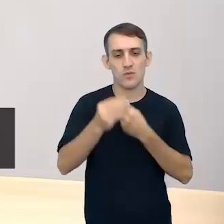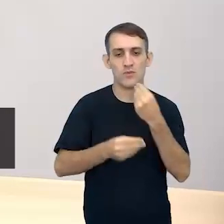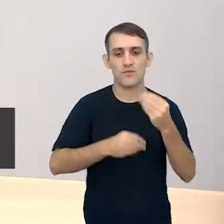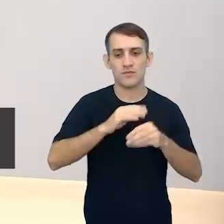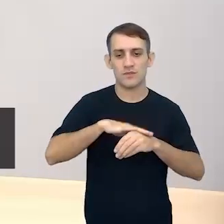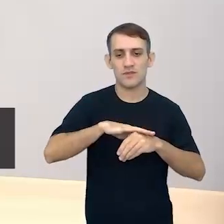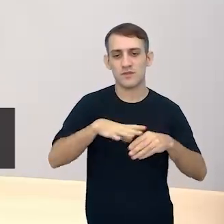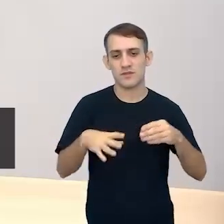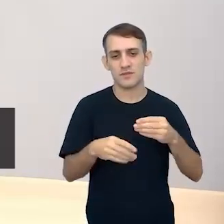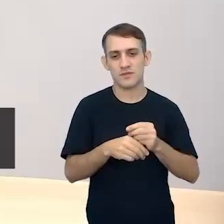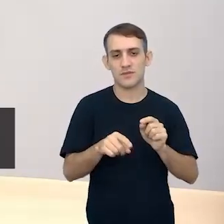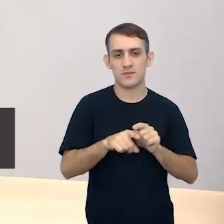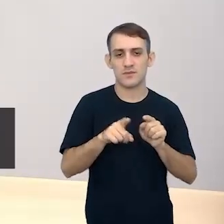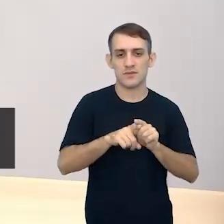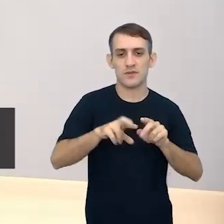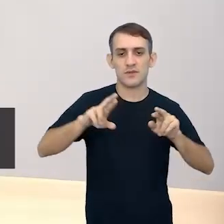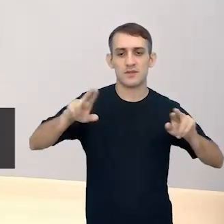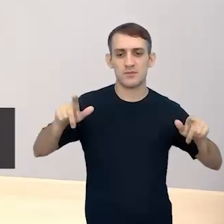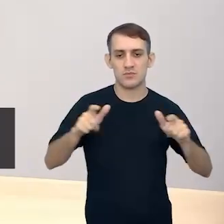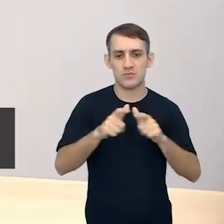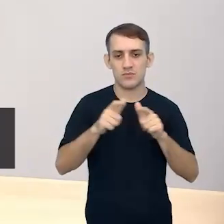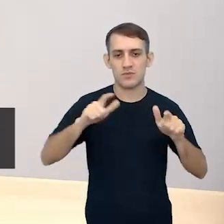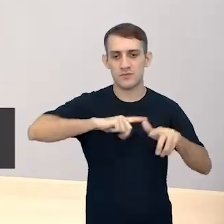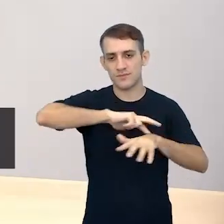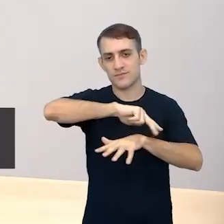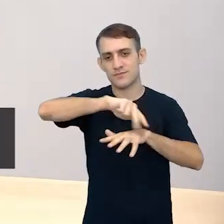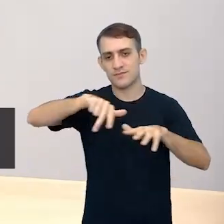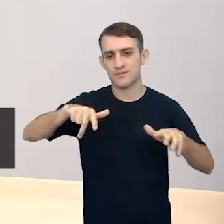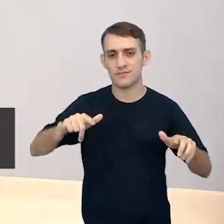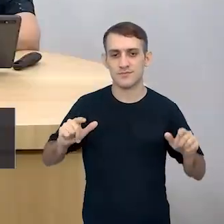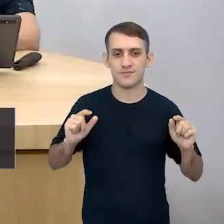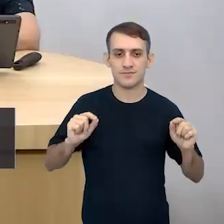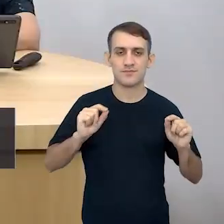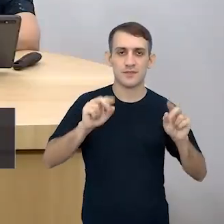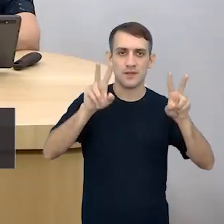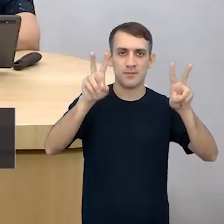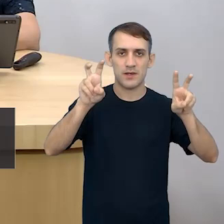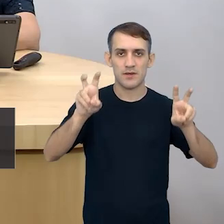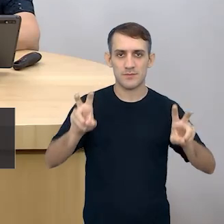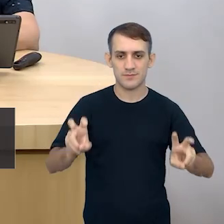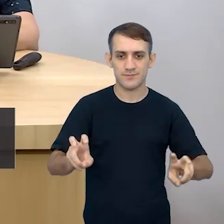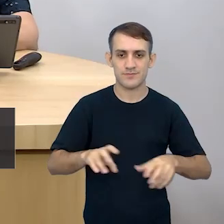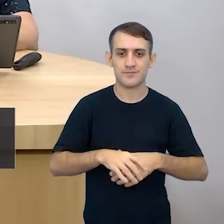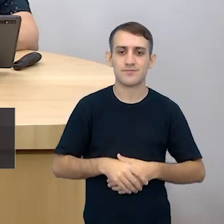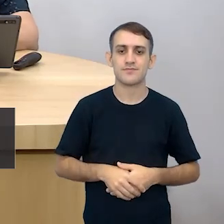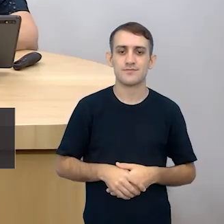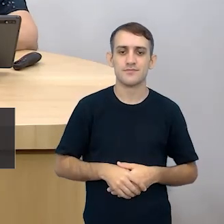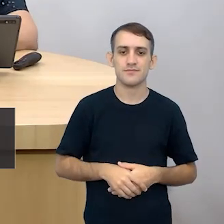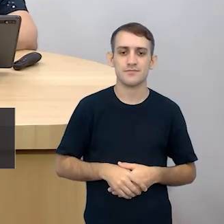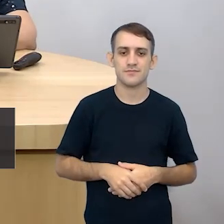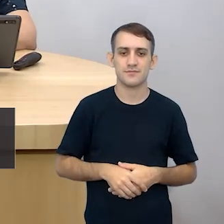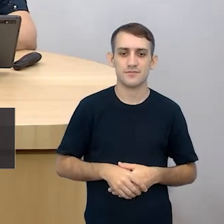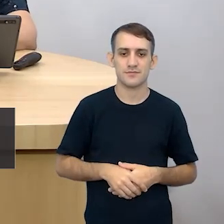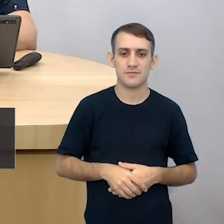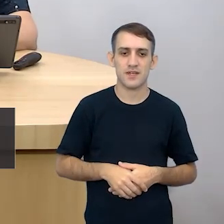a diferenciação progressiva. São vários temas. É isso mesmo.